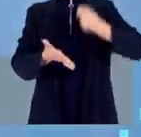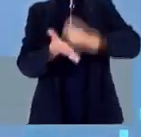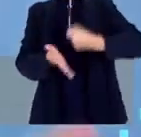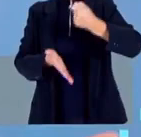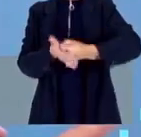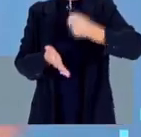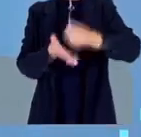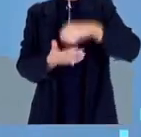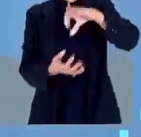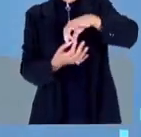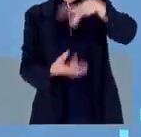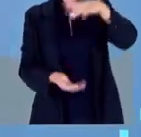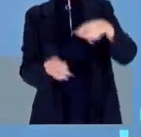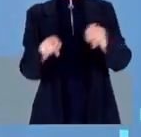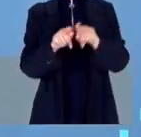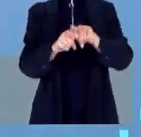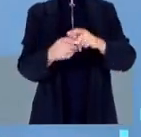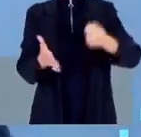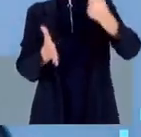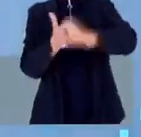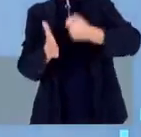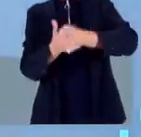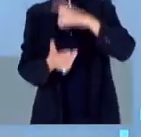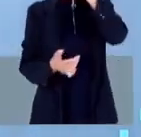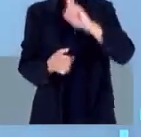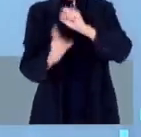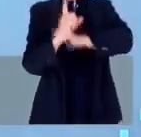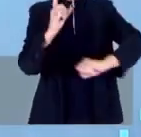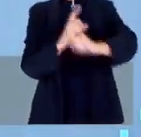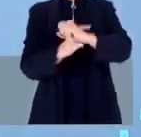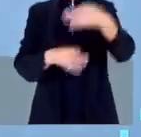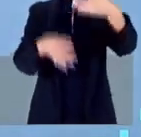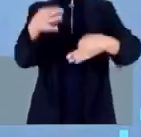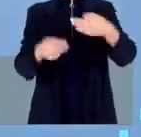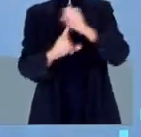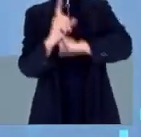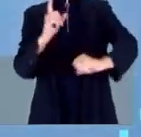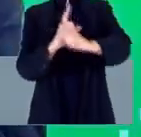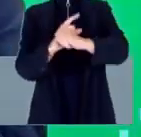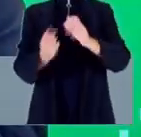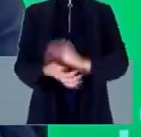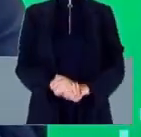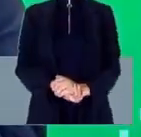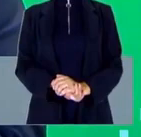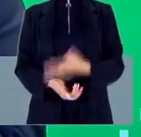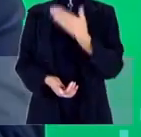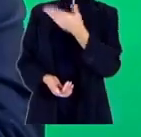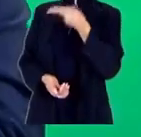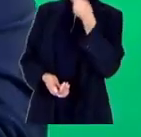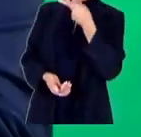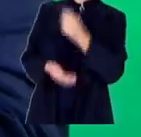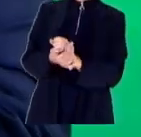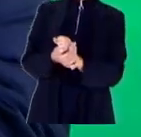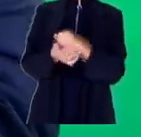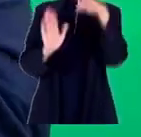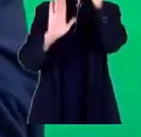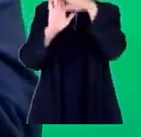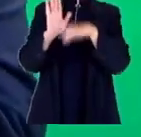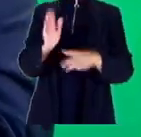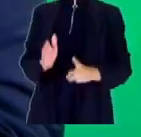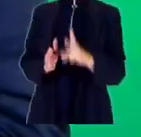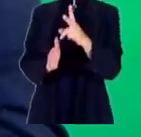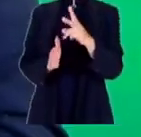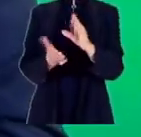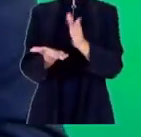democracia que a história de Luta pelos direitos sociais por justiça social Olha a senhora fala aí um programa permanente